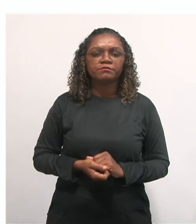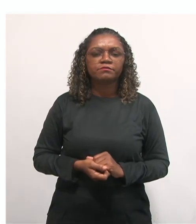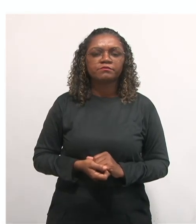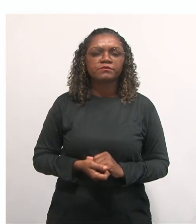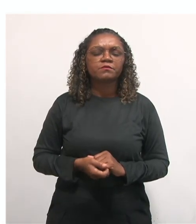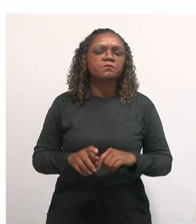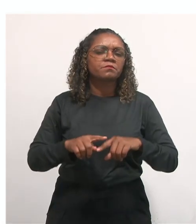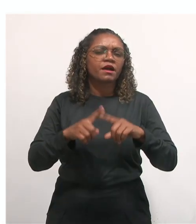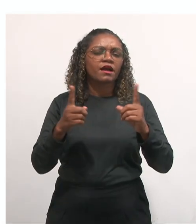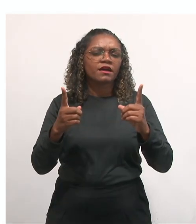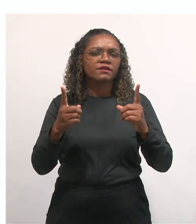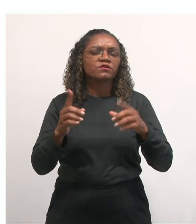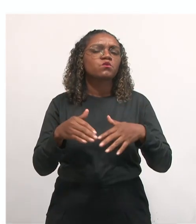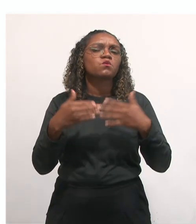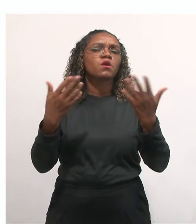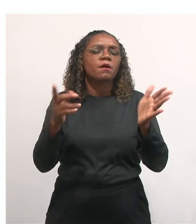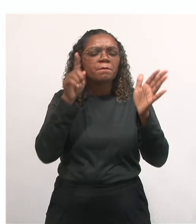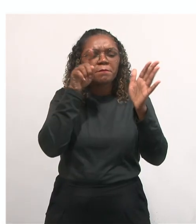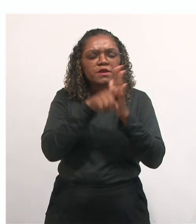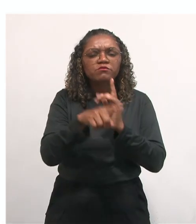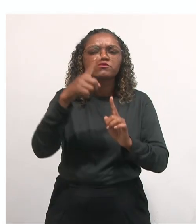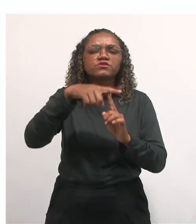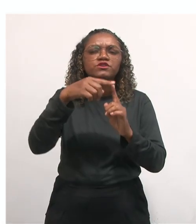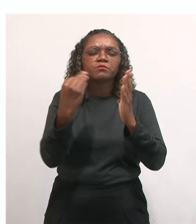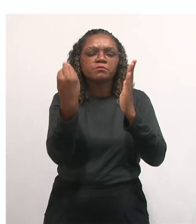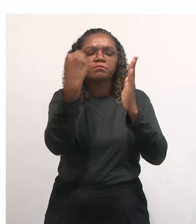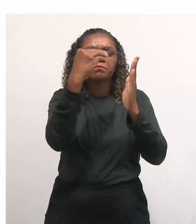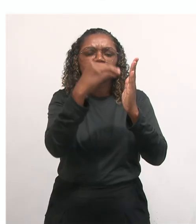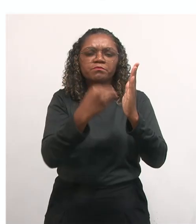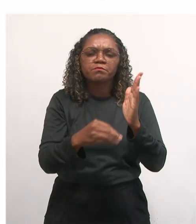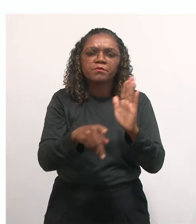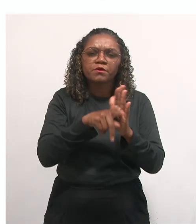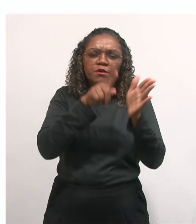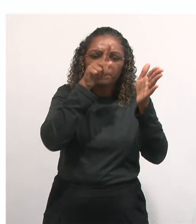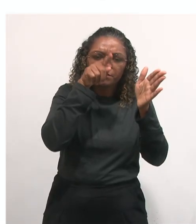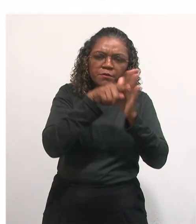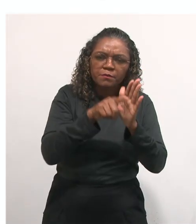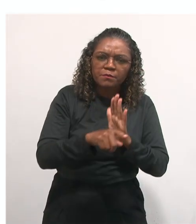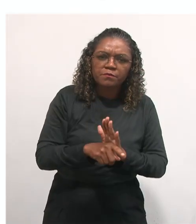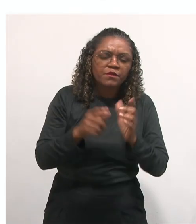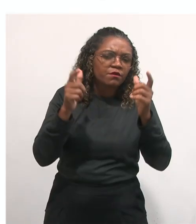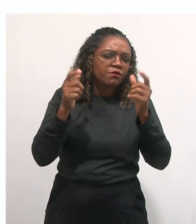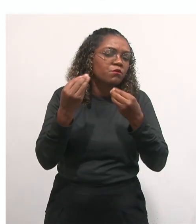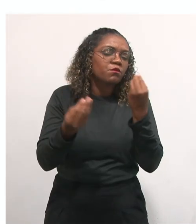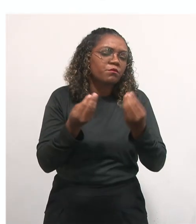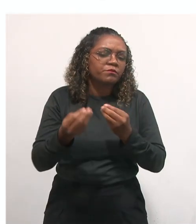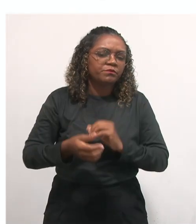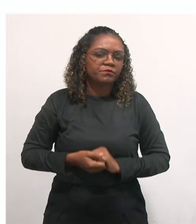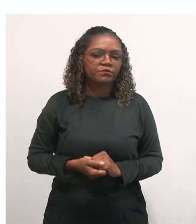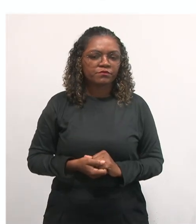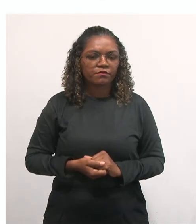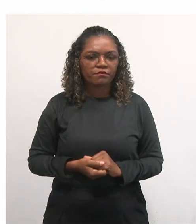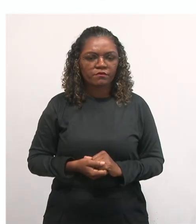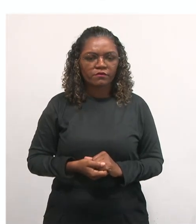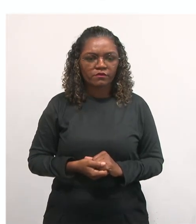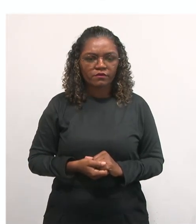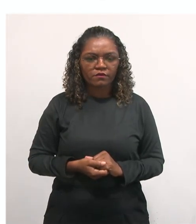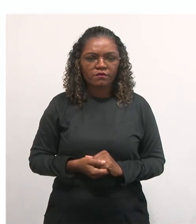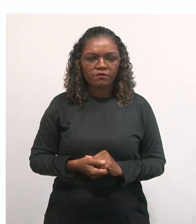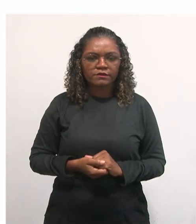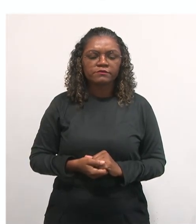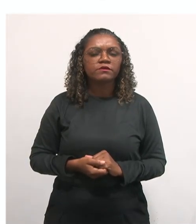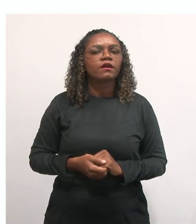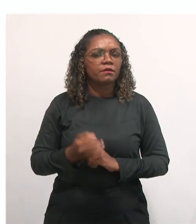Que pergunta incluir? Ora, isso aqui é muito importante, essas perguntas, né? Que pergunta incluir,